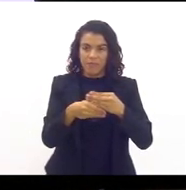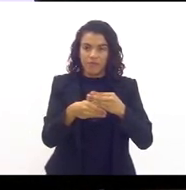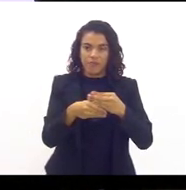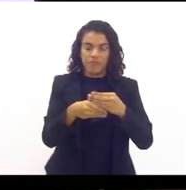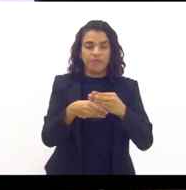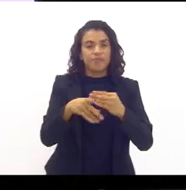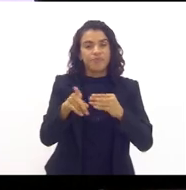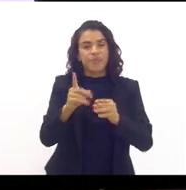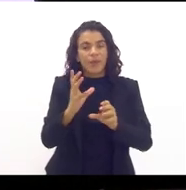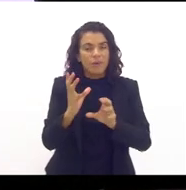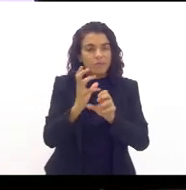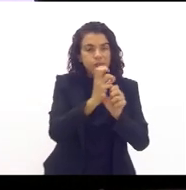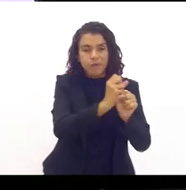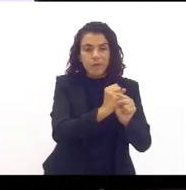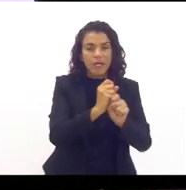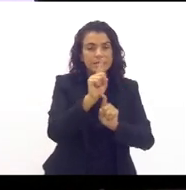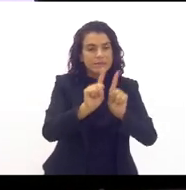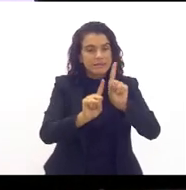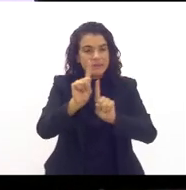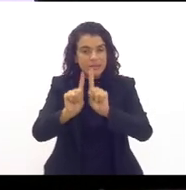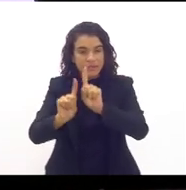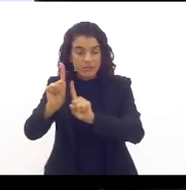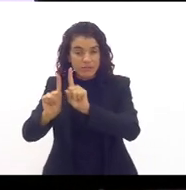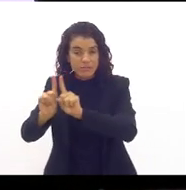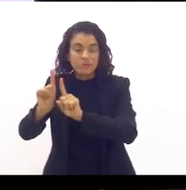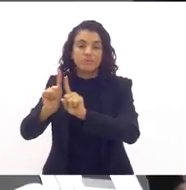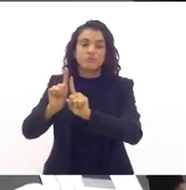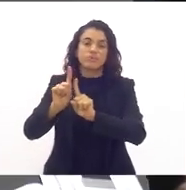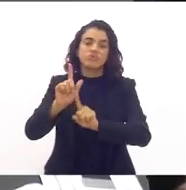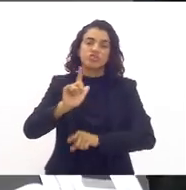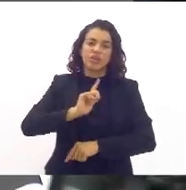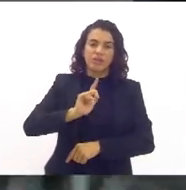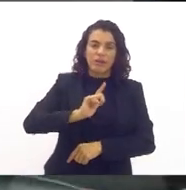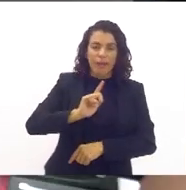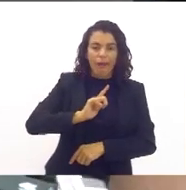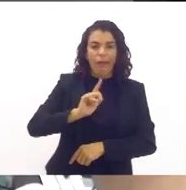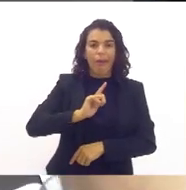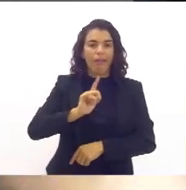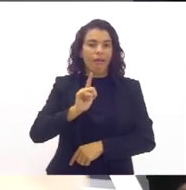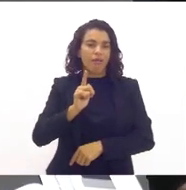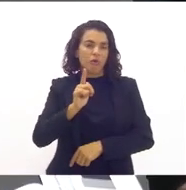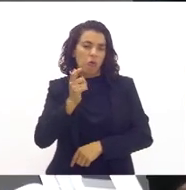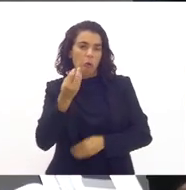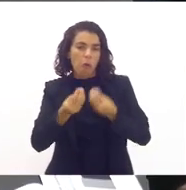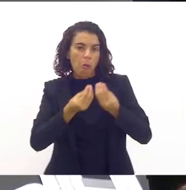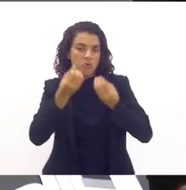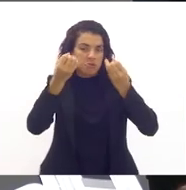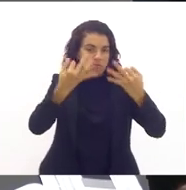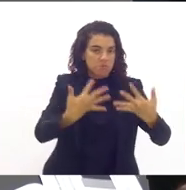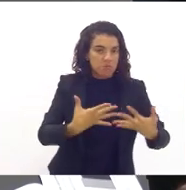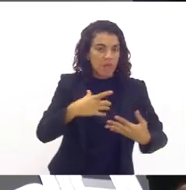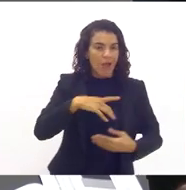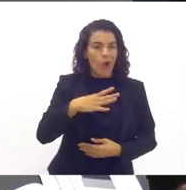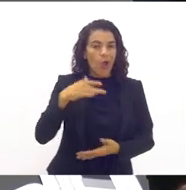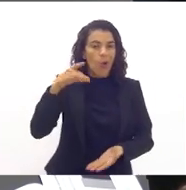Balanceando todos esses indicadores, você já teria uma sinalização se esse último quadrimestre,